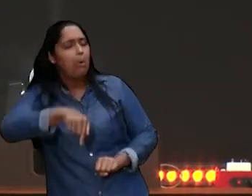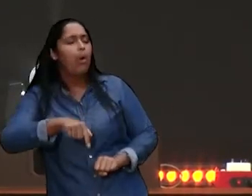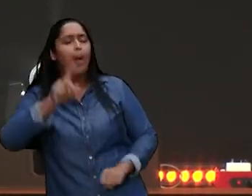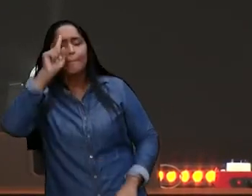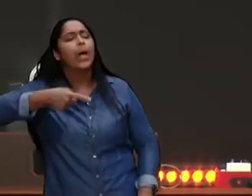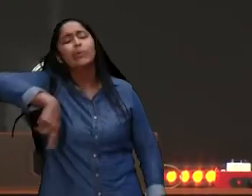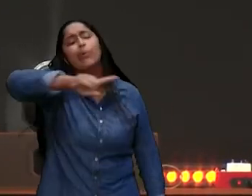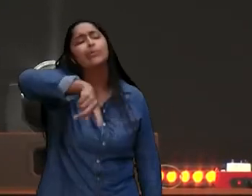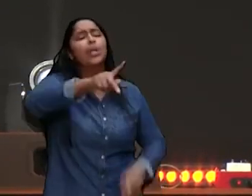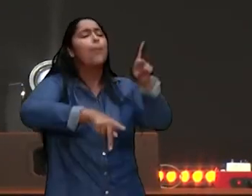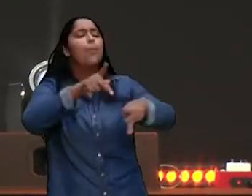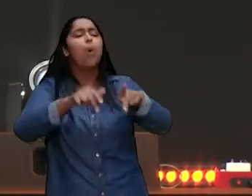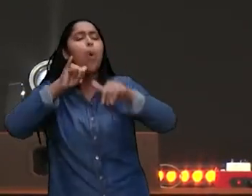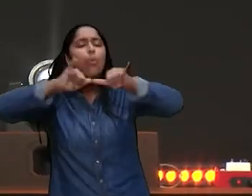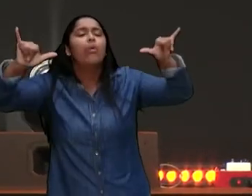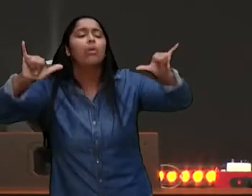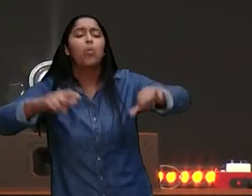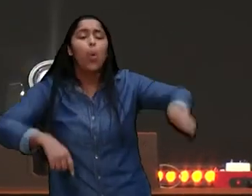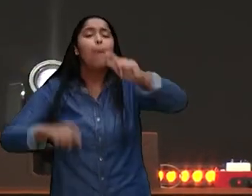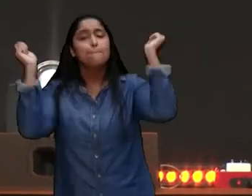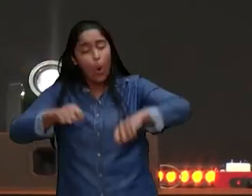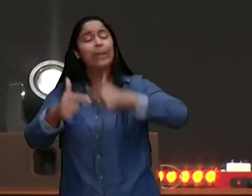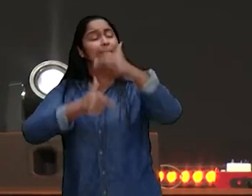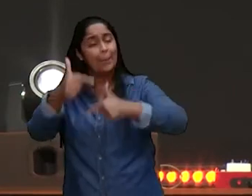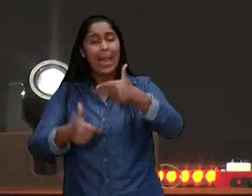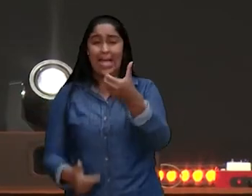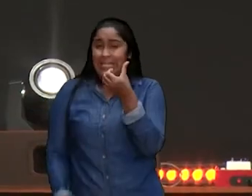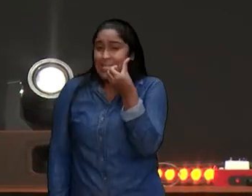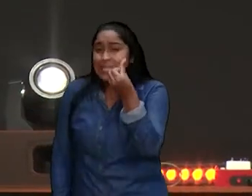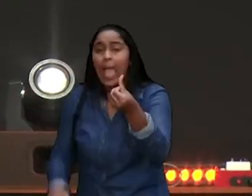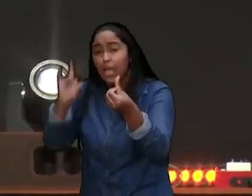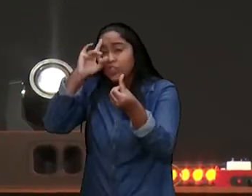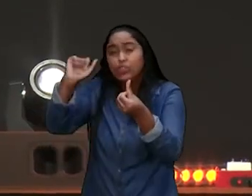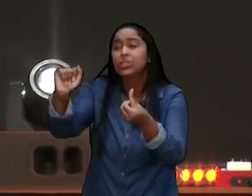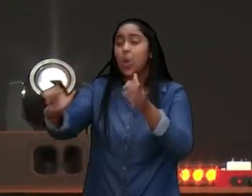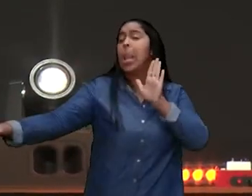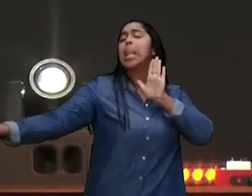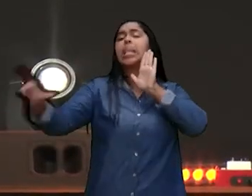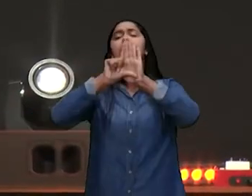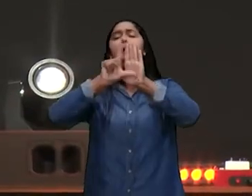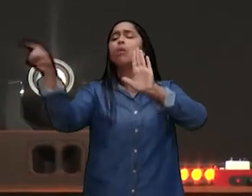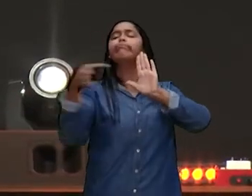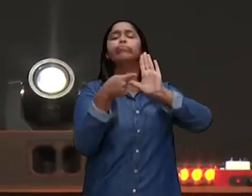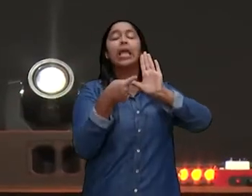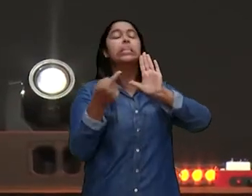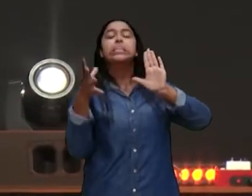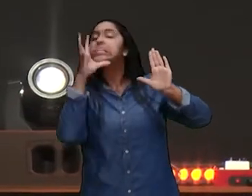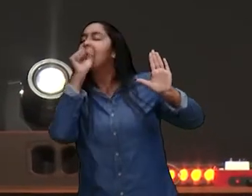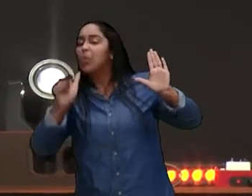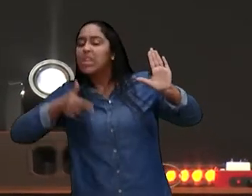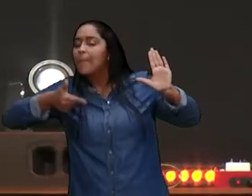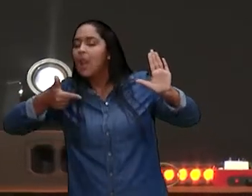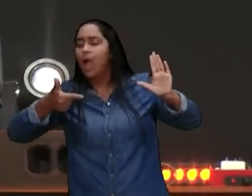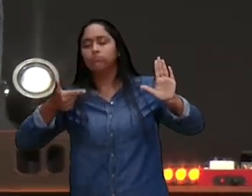dias em que se deve trabalhar venho para ser curado nesses dias e não no sábado